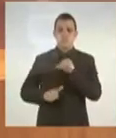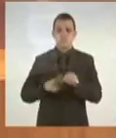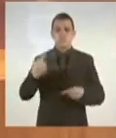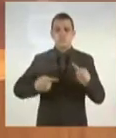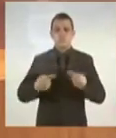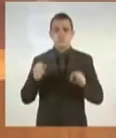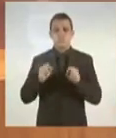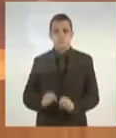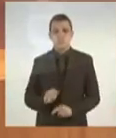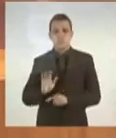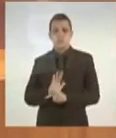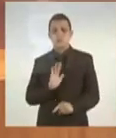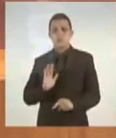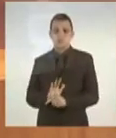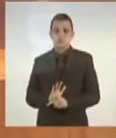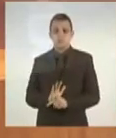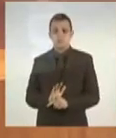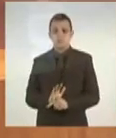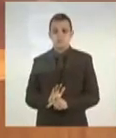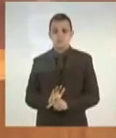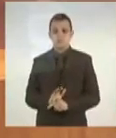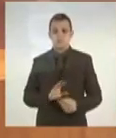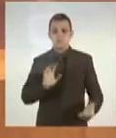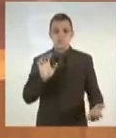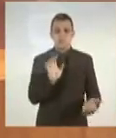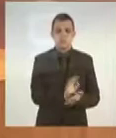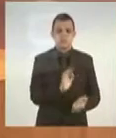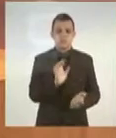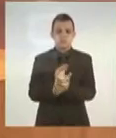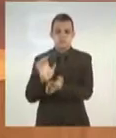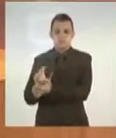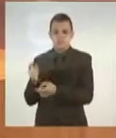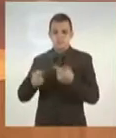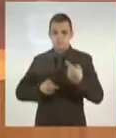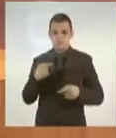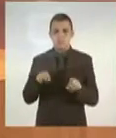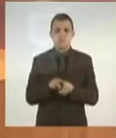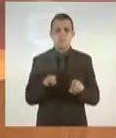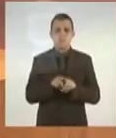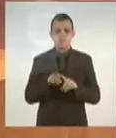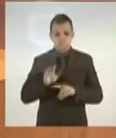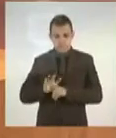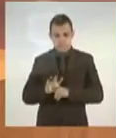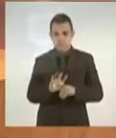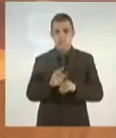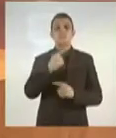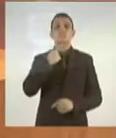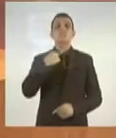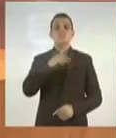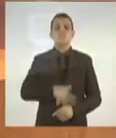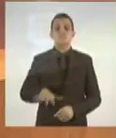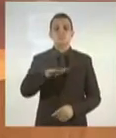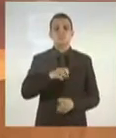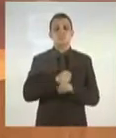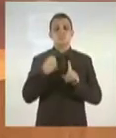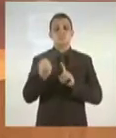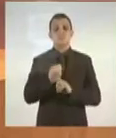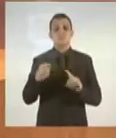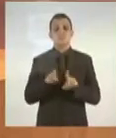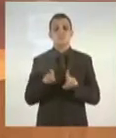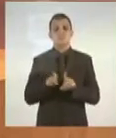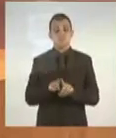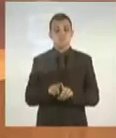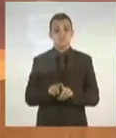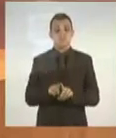todas aos partidos políticos e contemple o anseio da sociedade e que a reforma